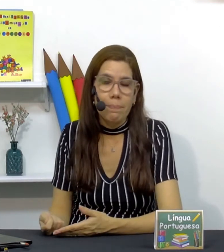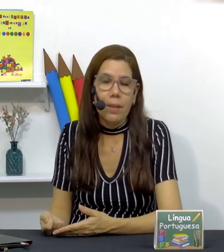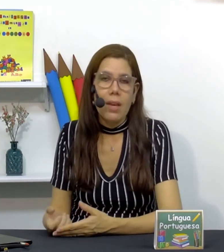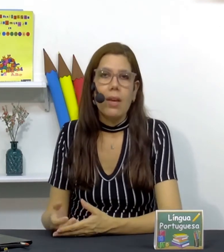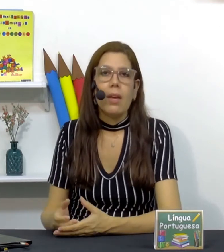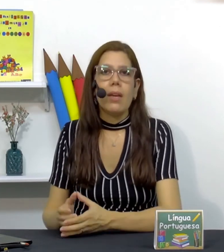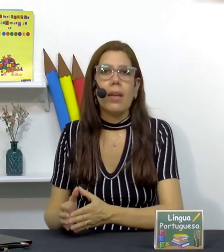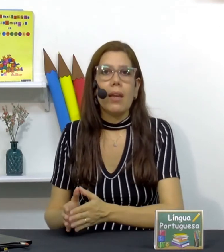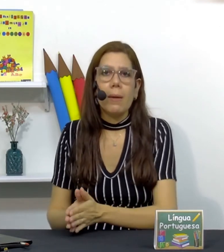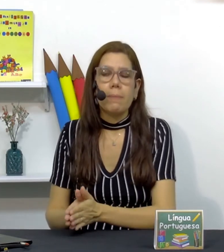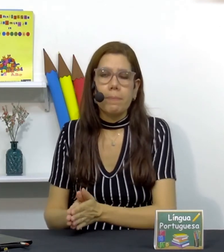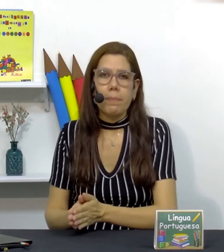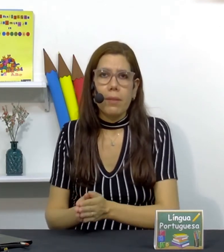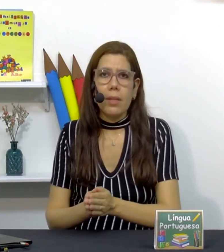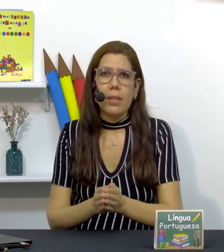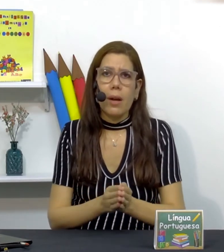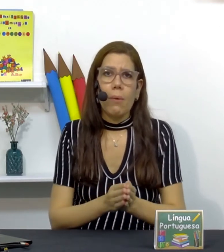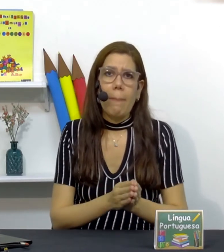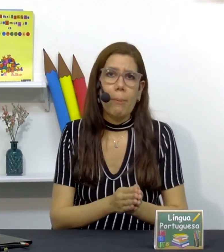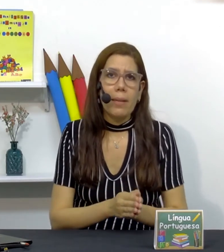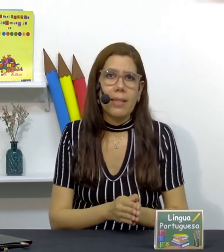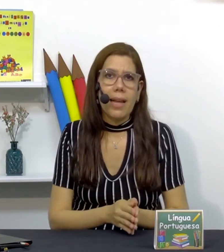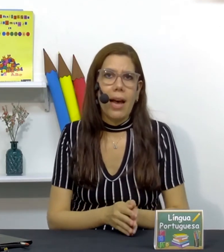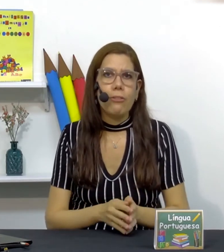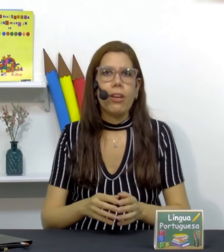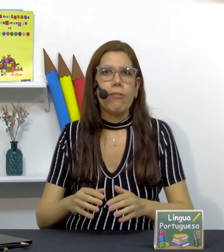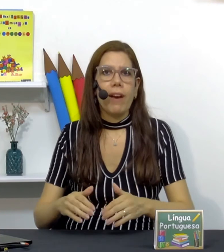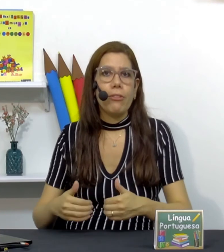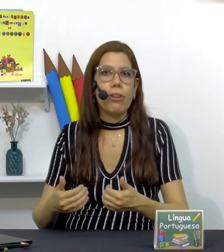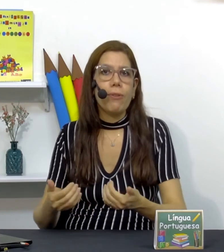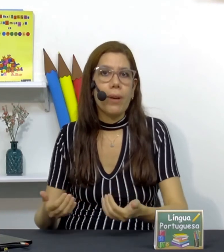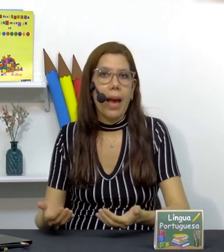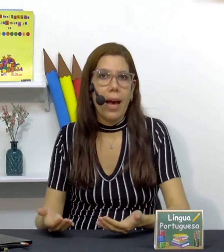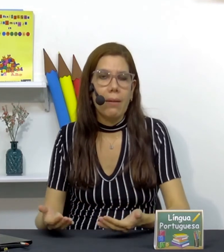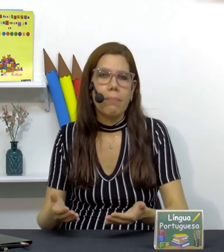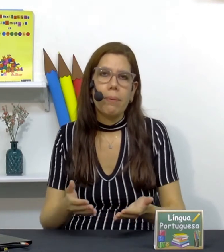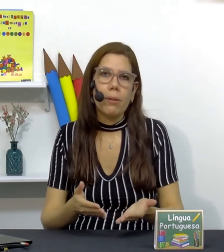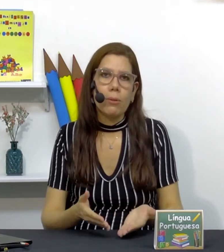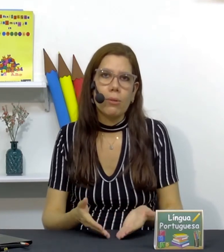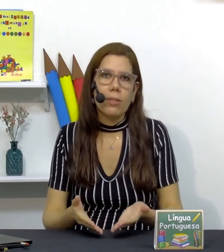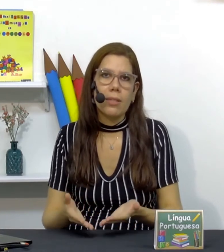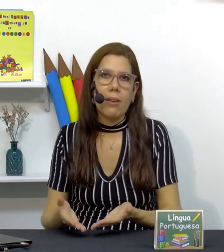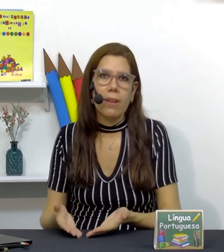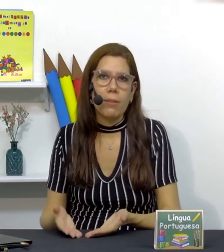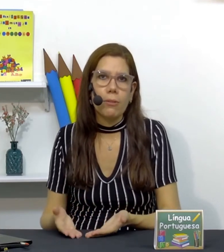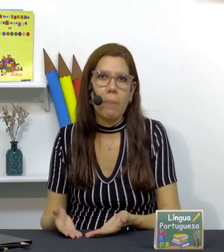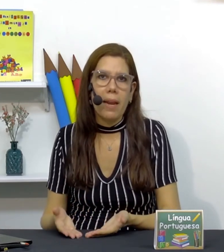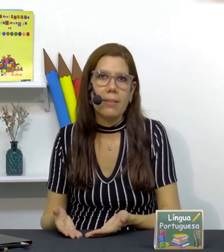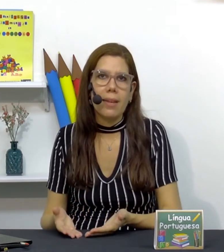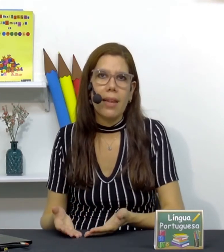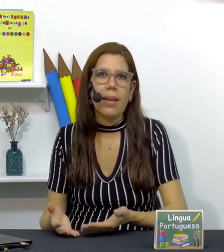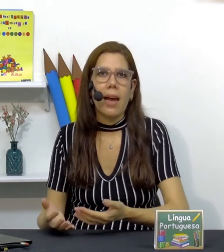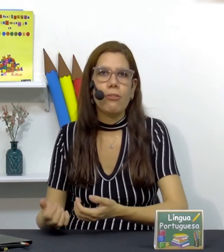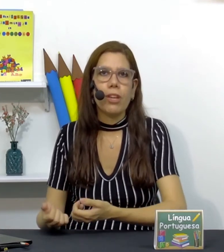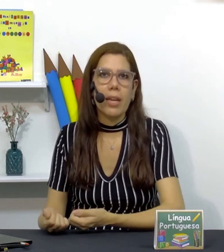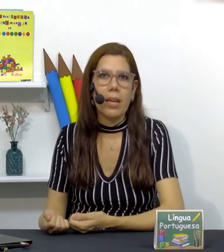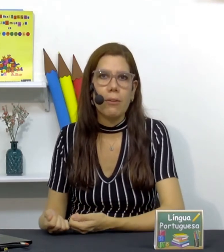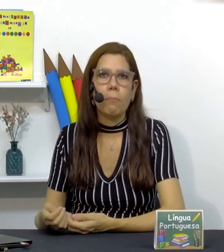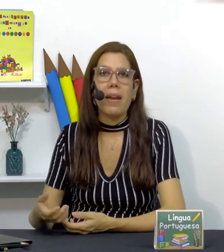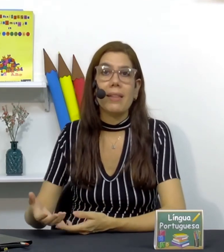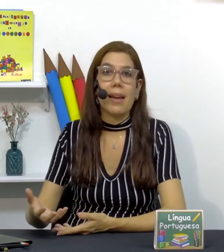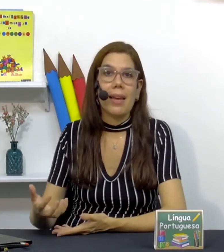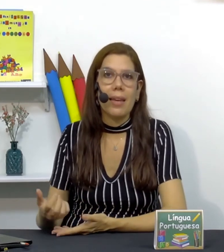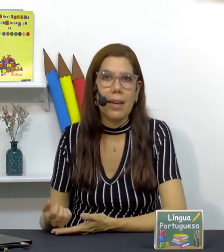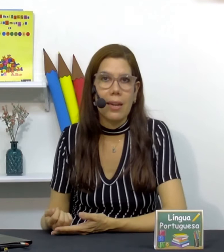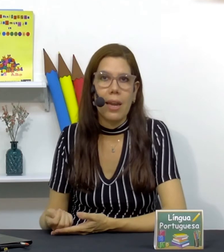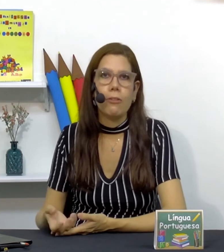pagar. E, então, a publicidade vai divulgar produtos e serviços para serem